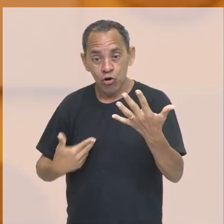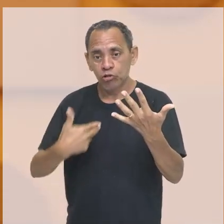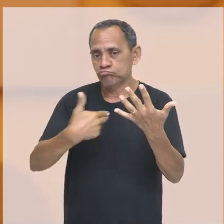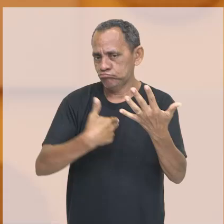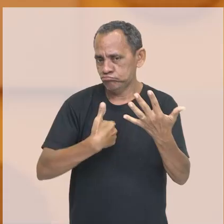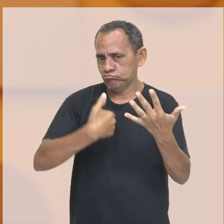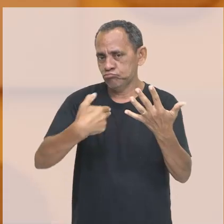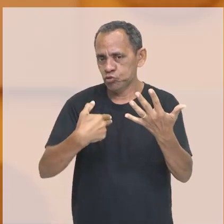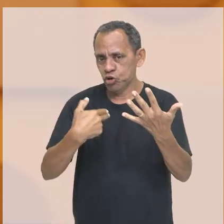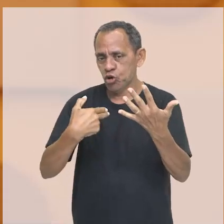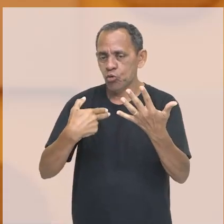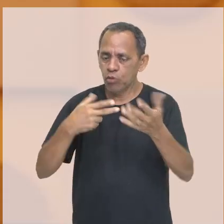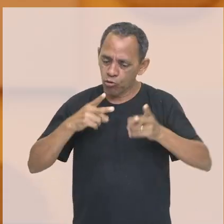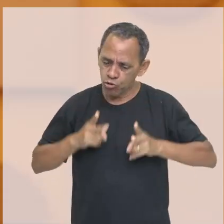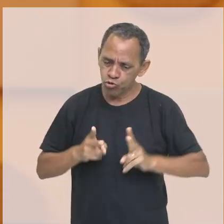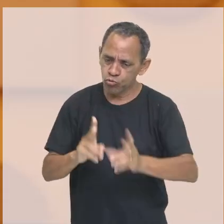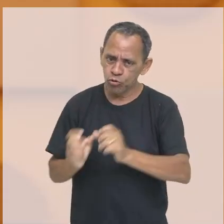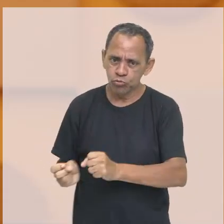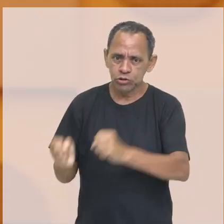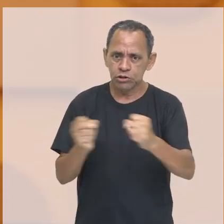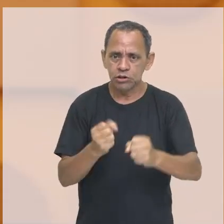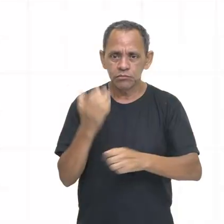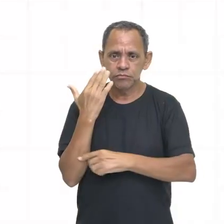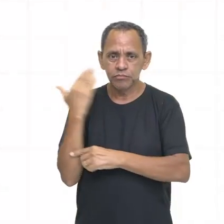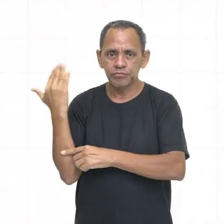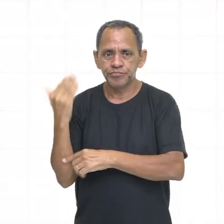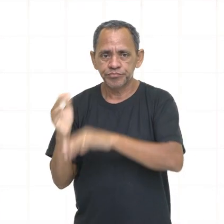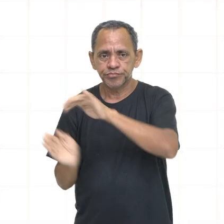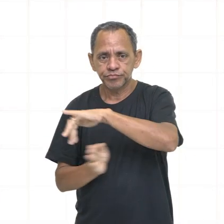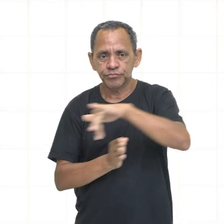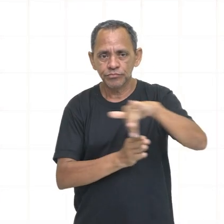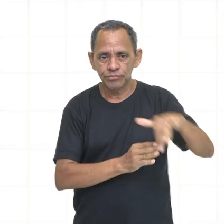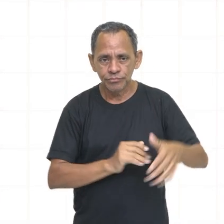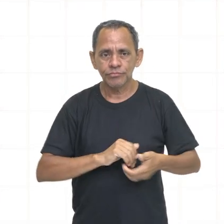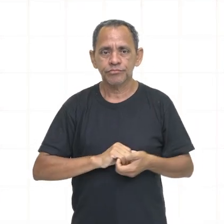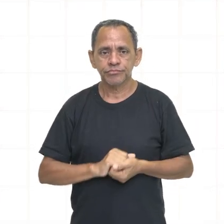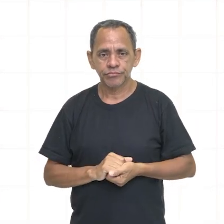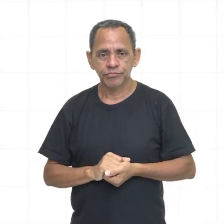para se manter no poder. Vamos ao texto. Vamos lá, galerinha.